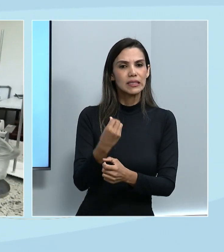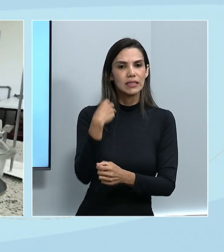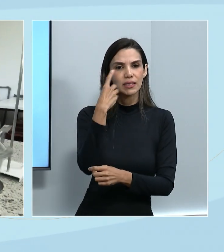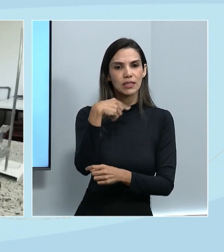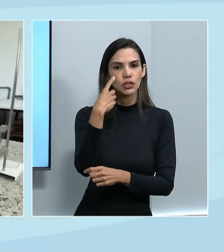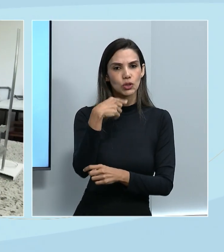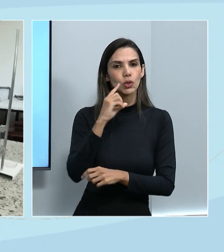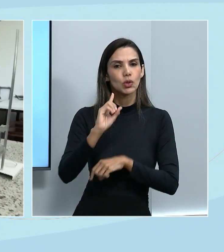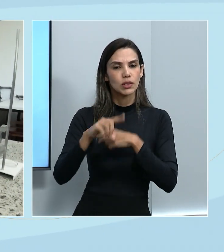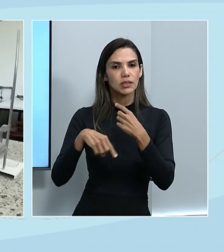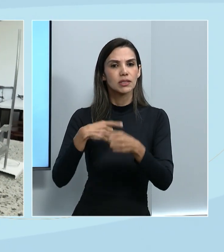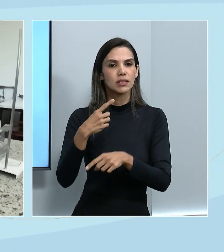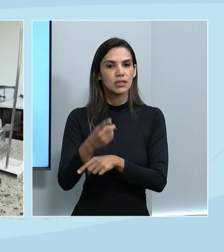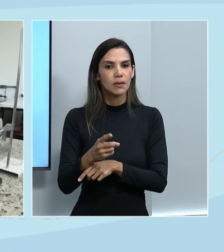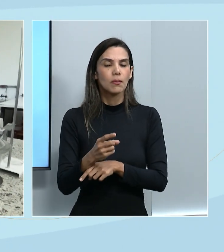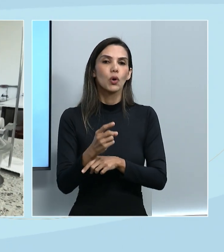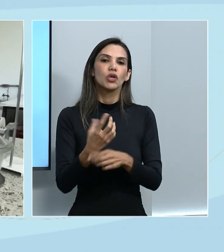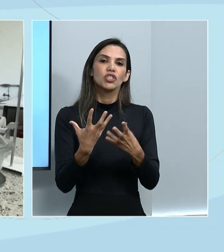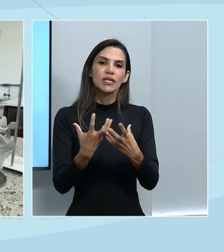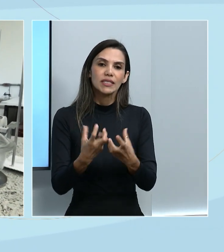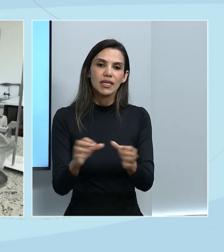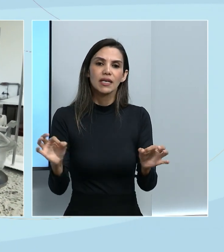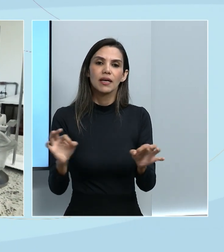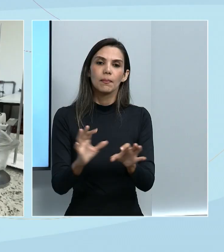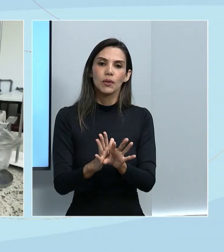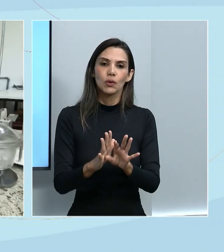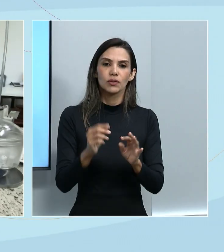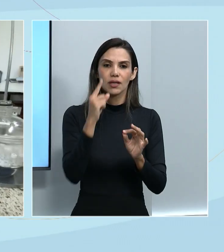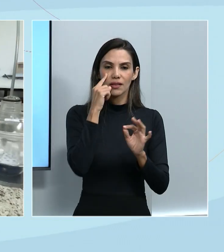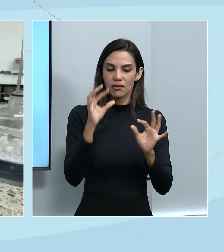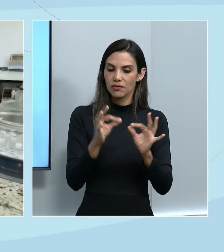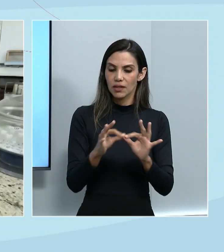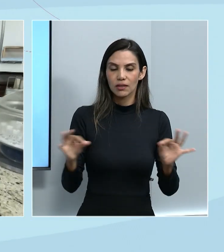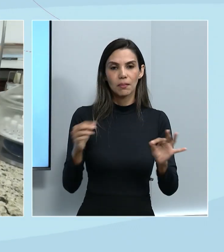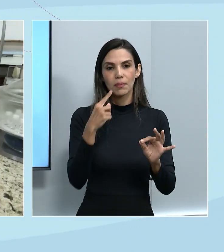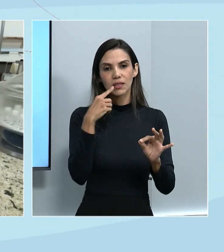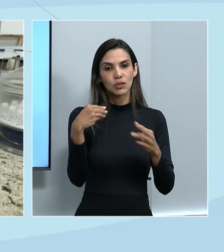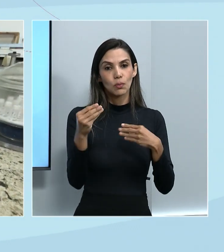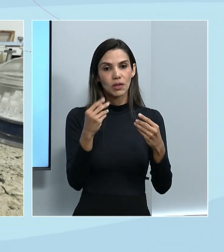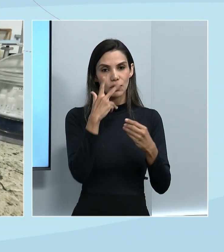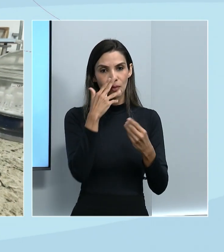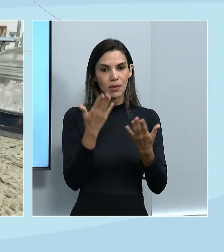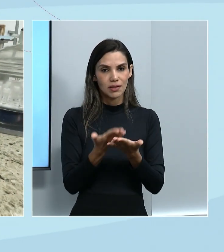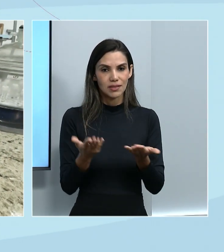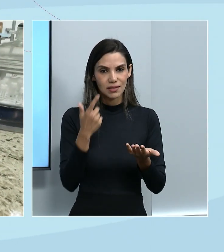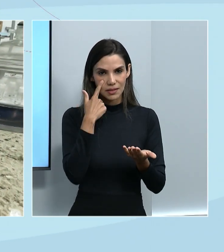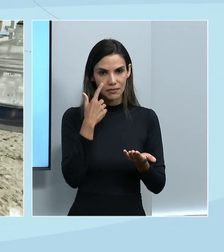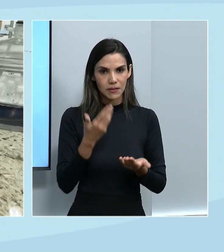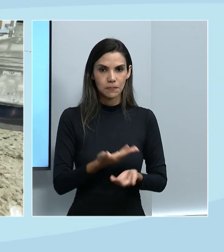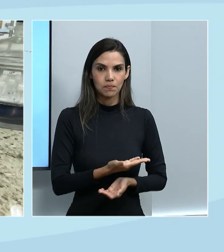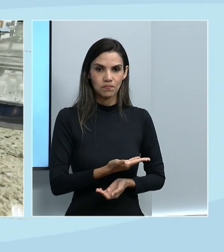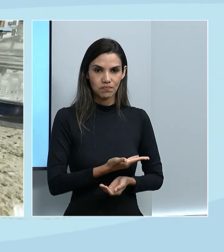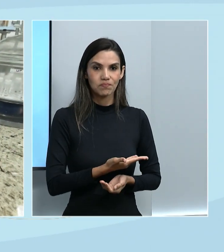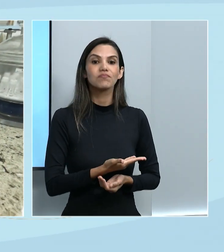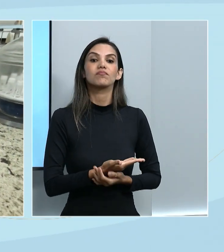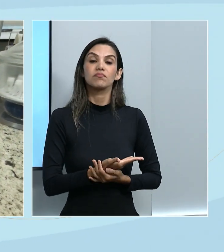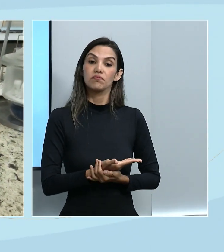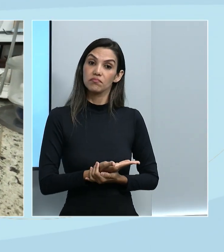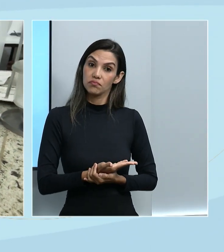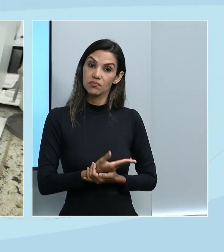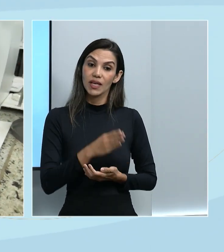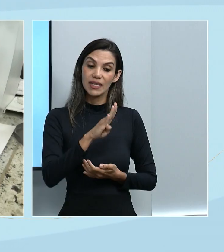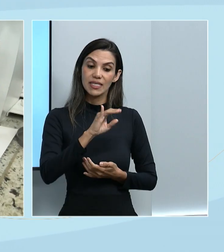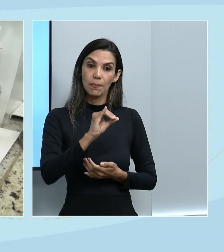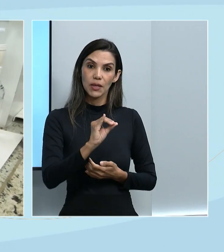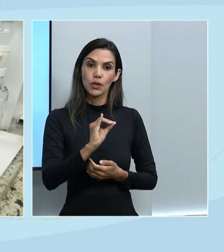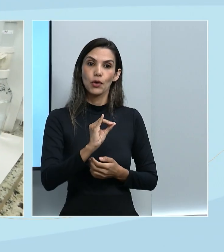horas. Depois de 36 horas a gente desplaca o filme e ele fica nessa aparência, né? Na verdade, o nosso biofilme está